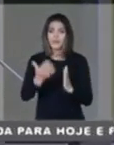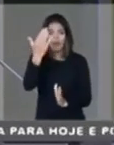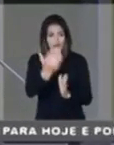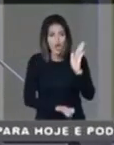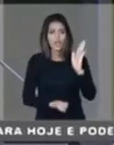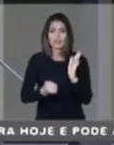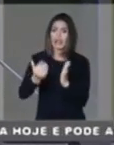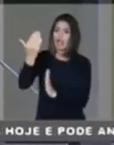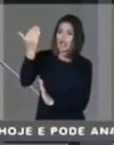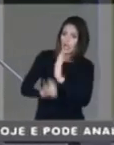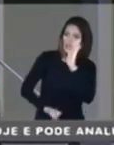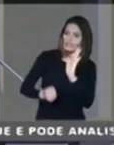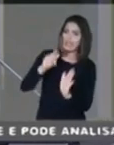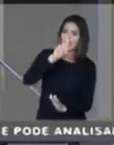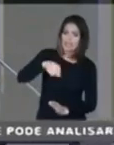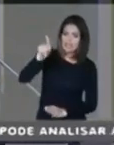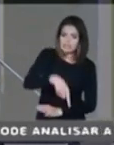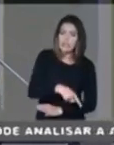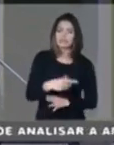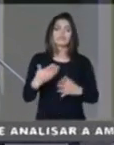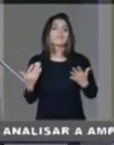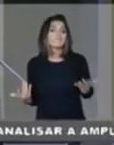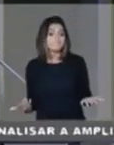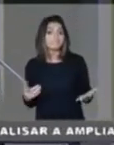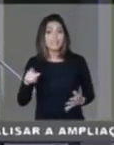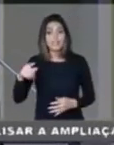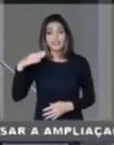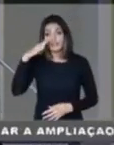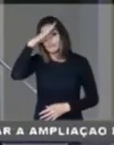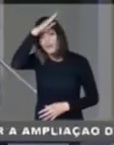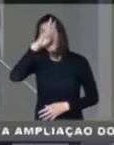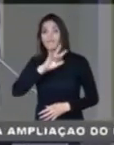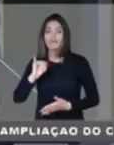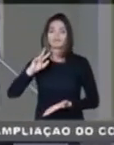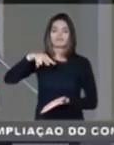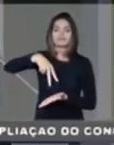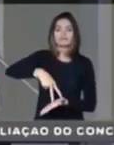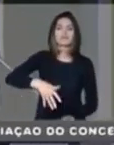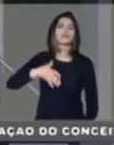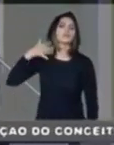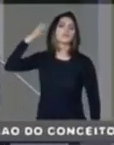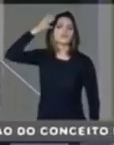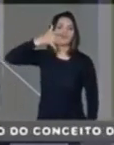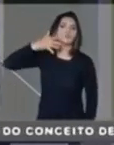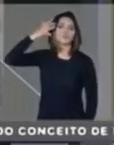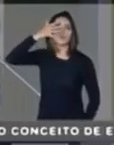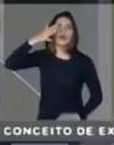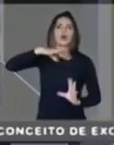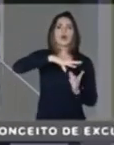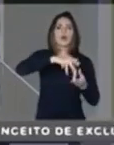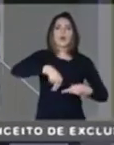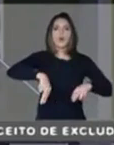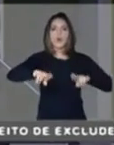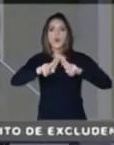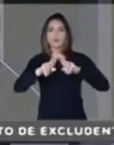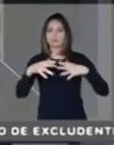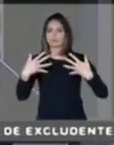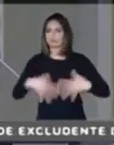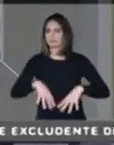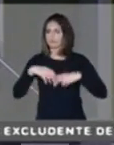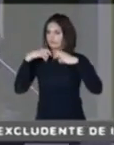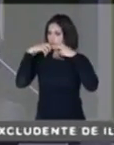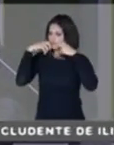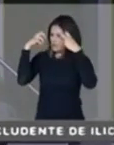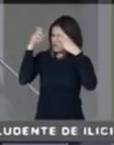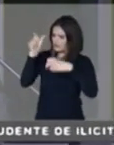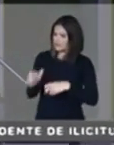coisas. E ele ainda me vai, na ONU, fazer vexame. Hoje nós estivemos aqui com o cacique Raoni.